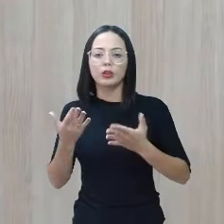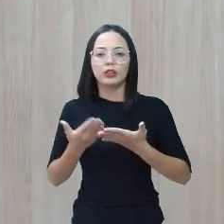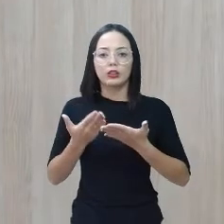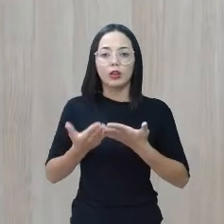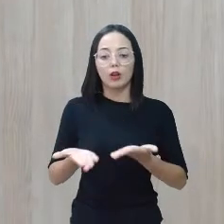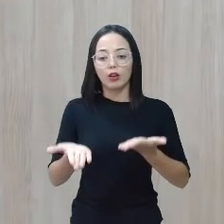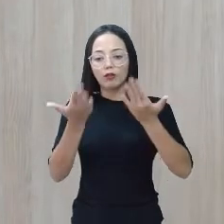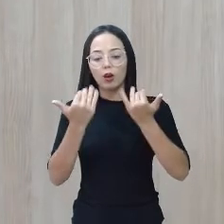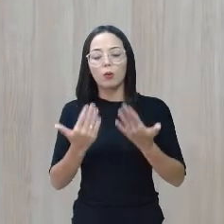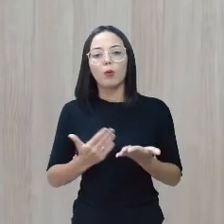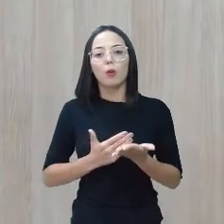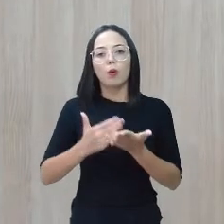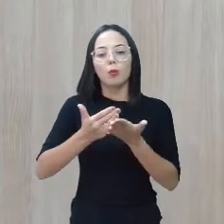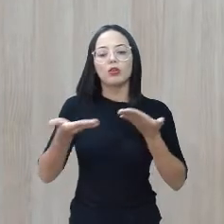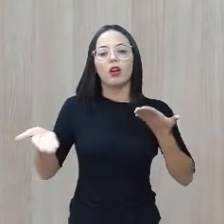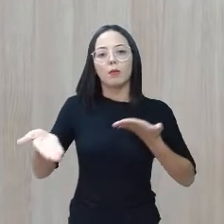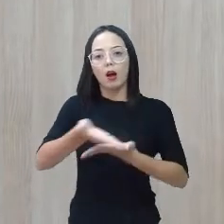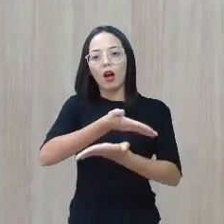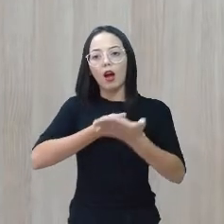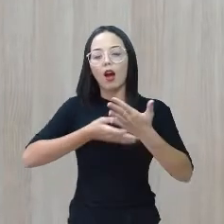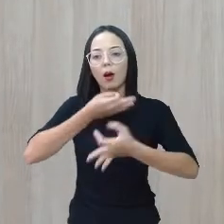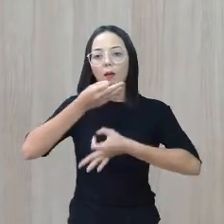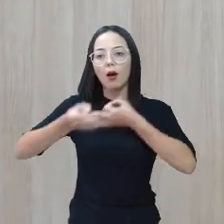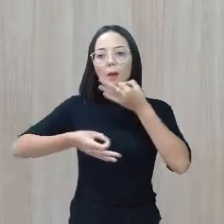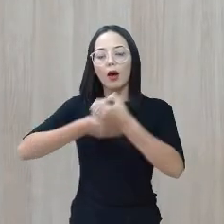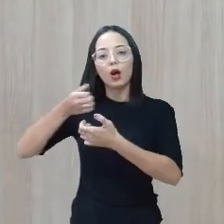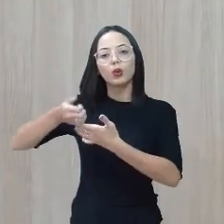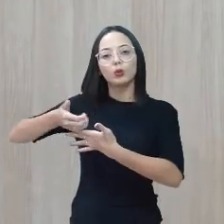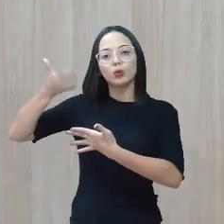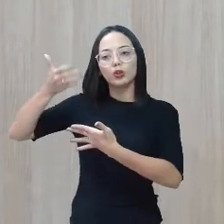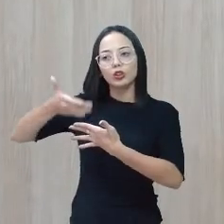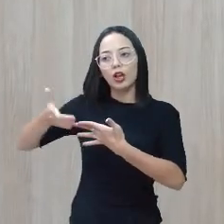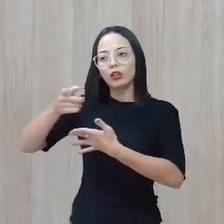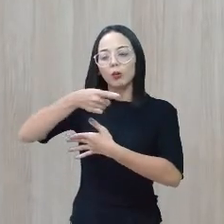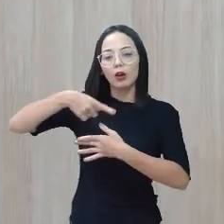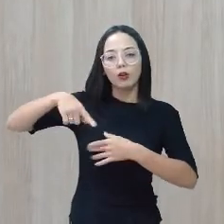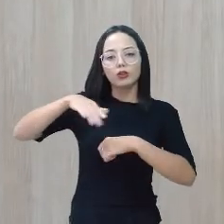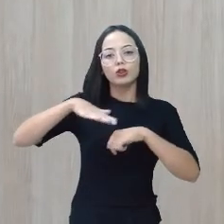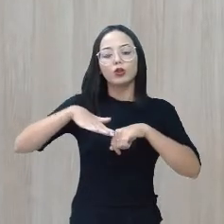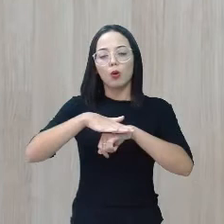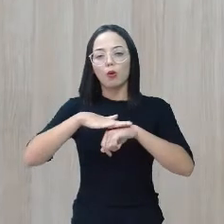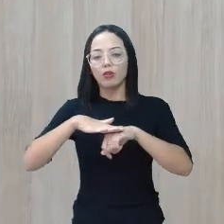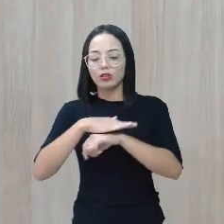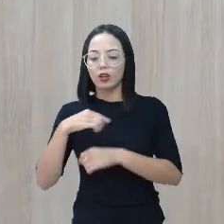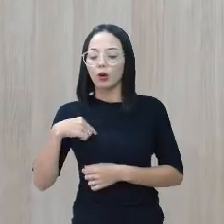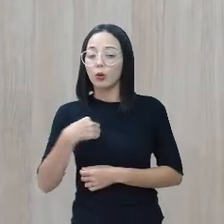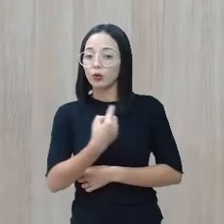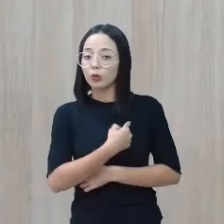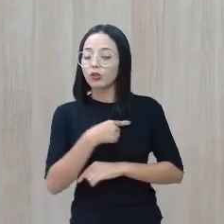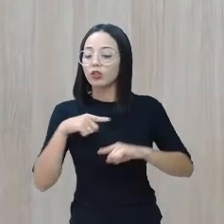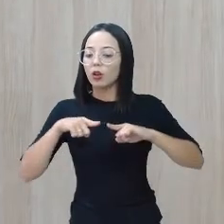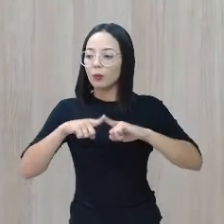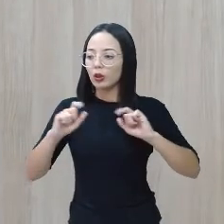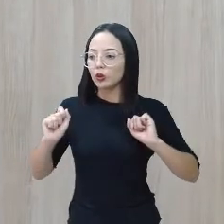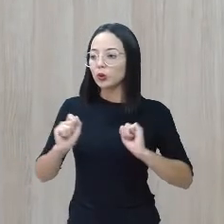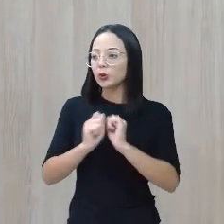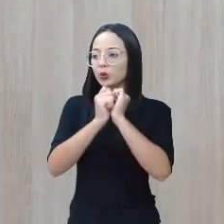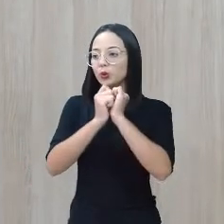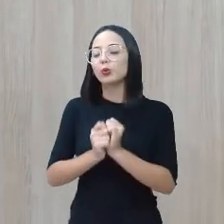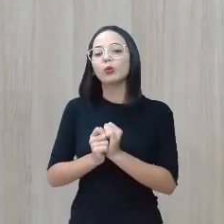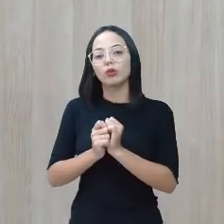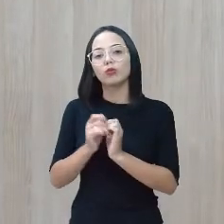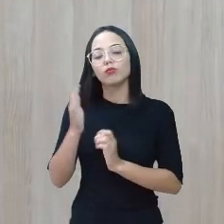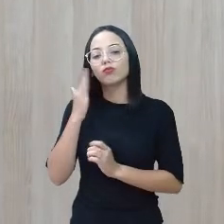vamos começar também uma interação no chat para que vocês possam conversar conosco e ficarmos mais perto de vocês